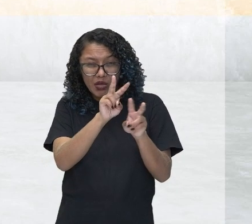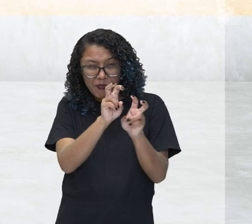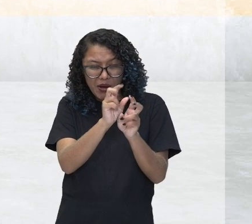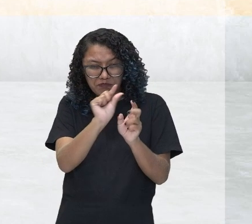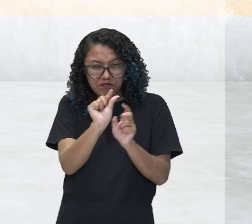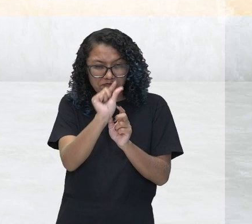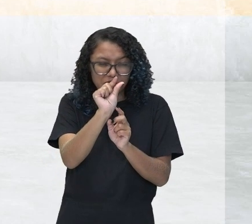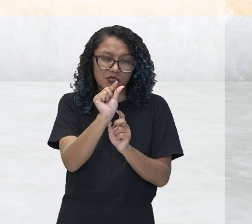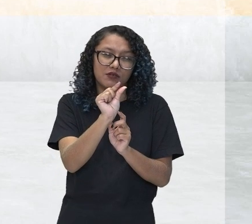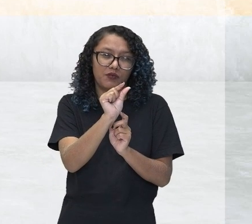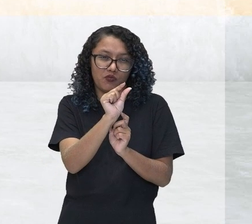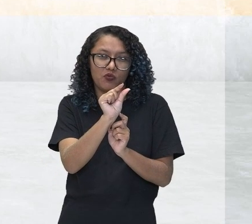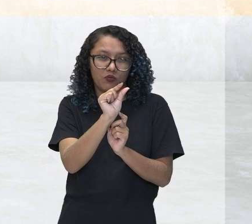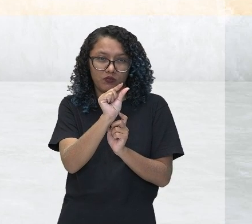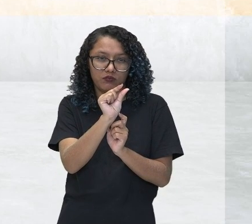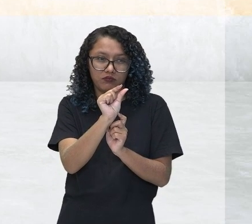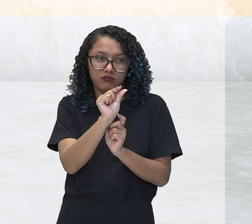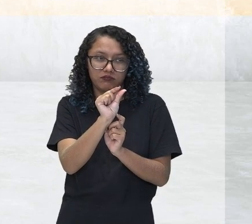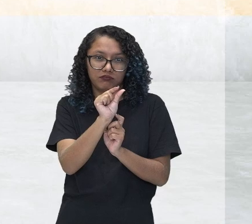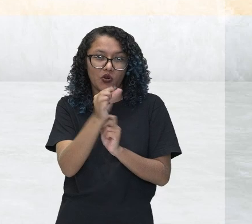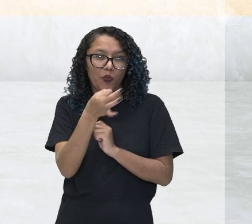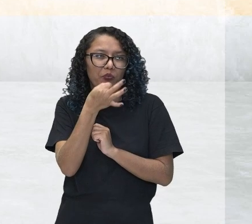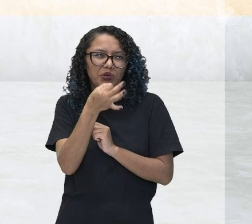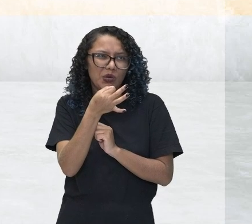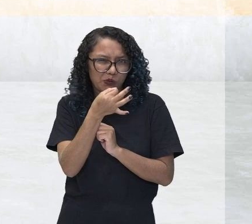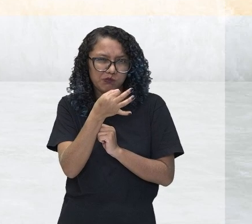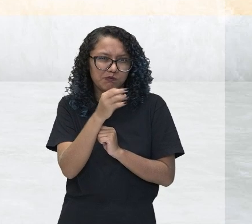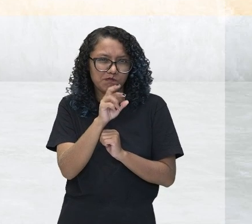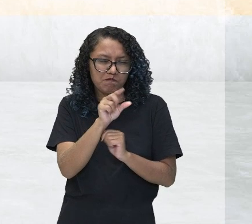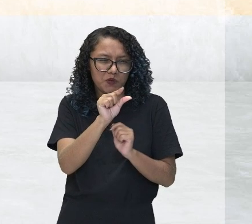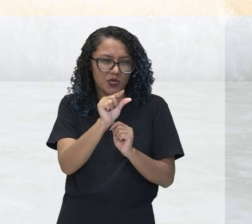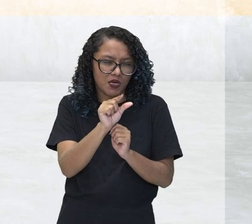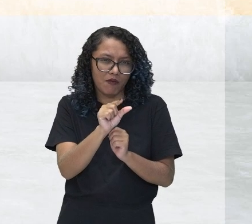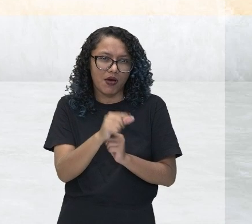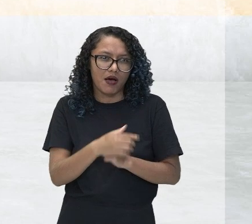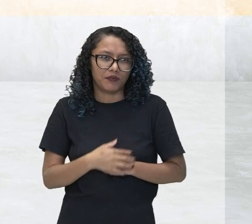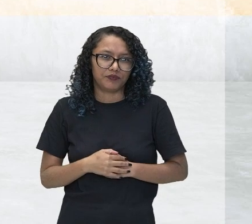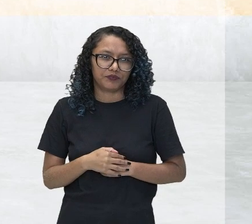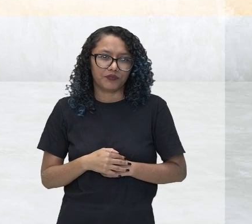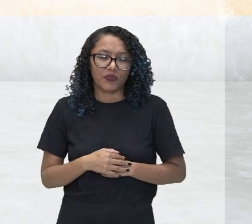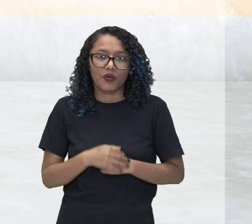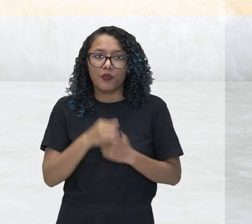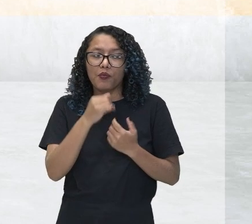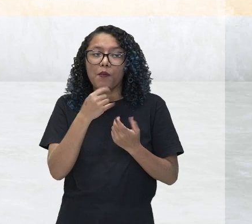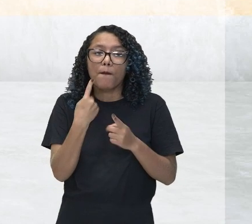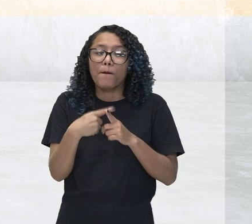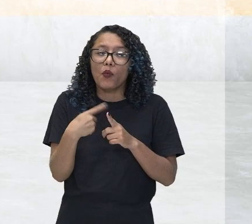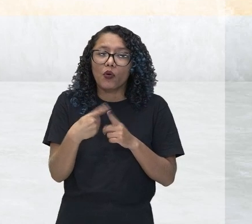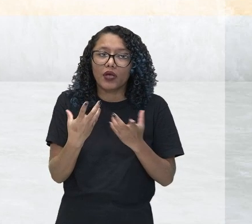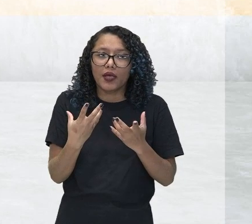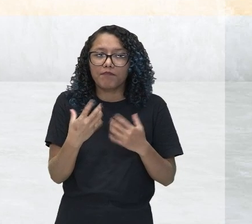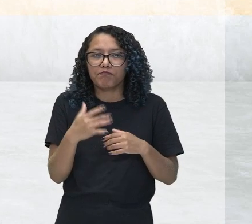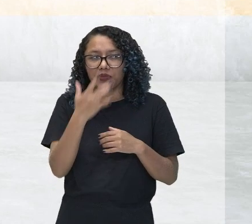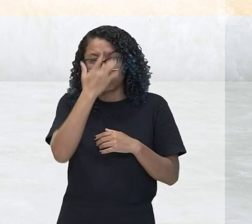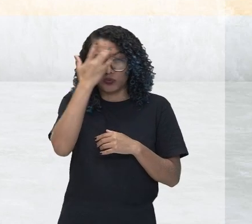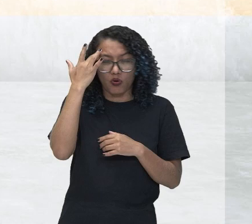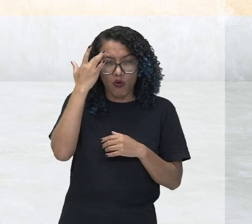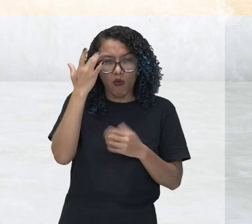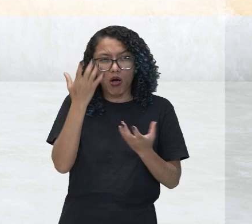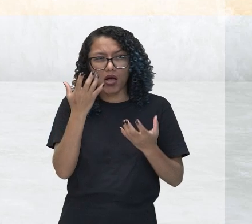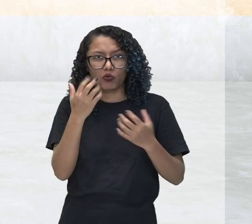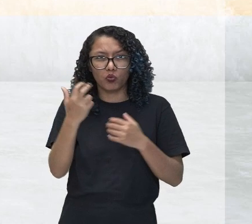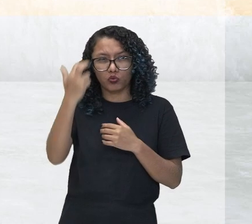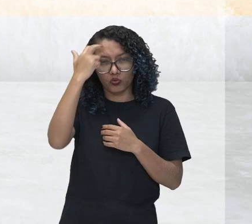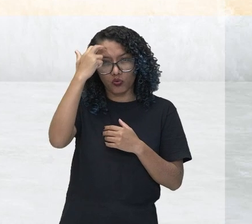pequeno. Então, não existem pessoas com mais ou menos cultura. Né?